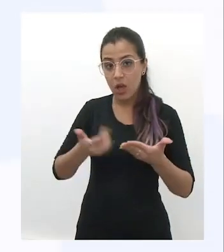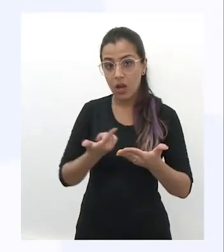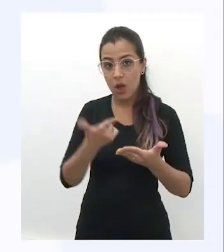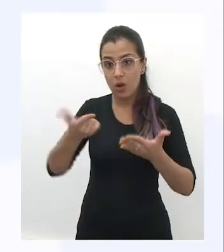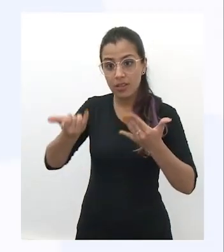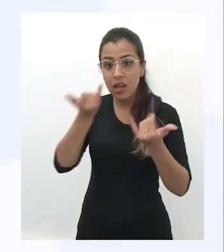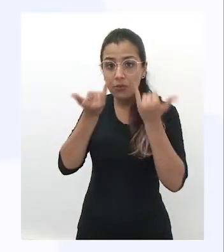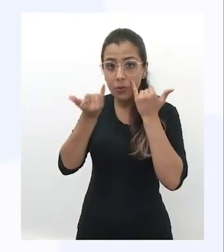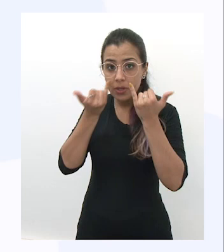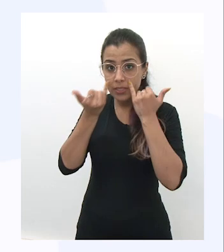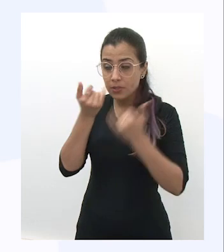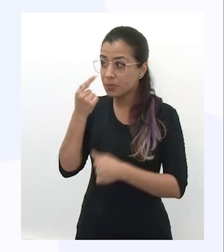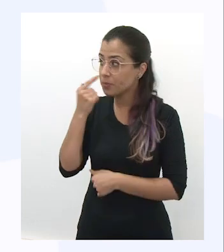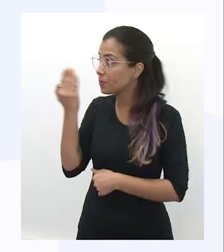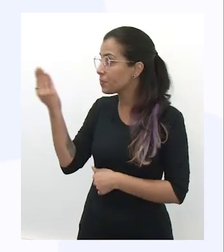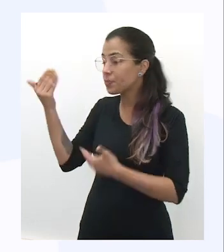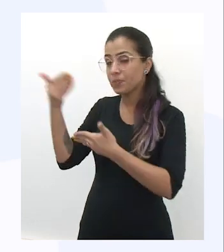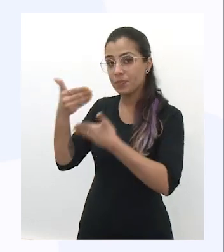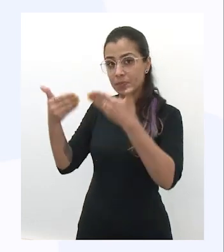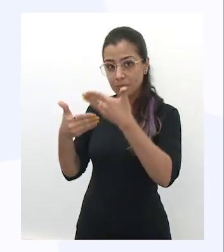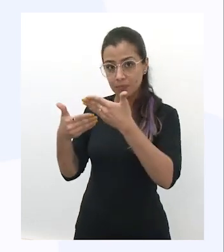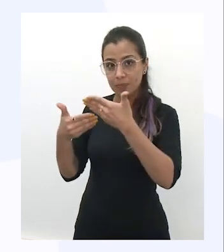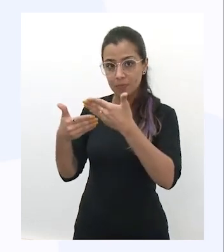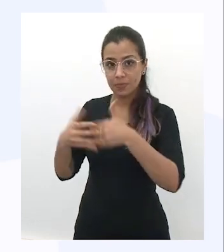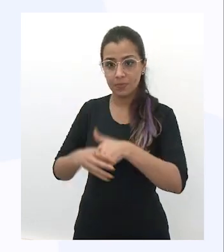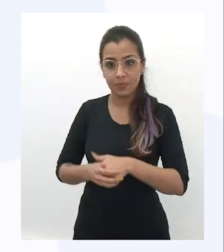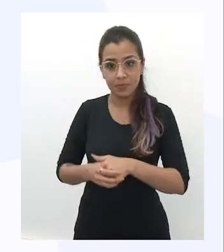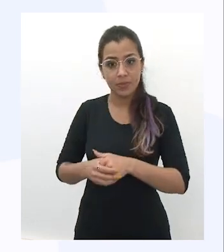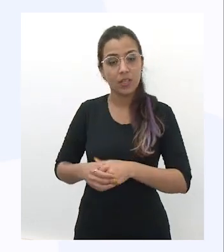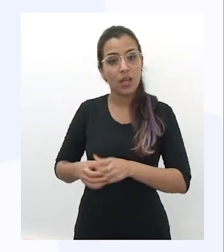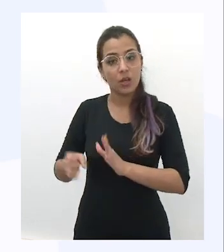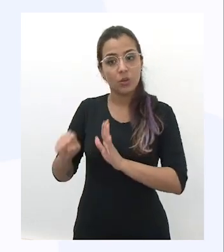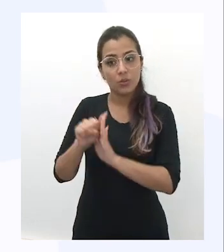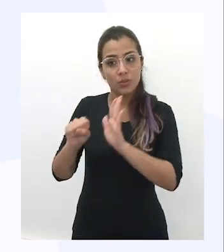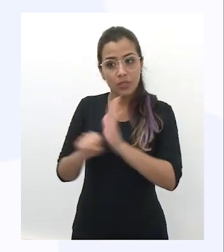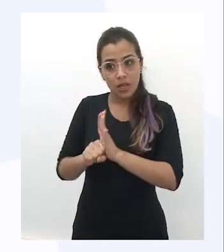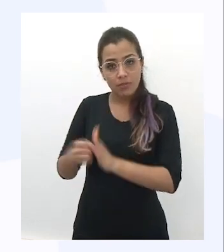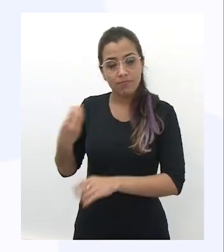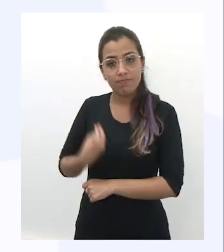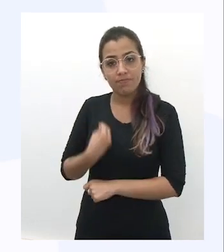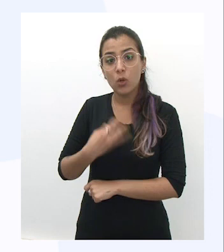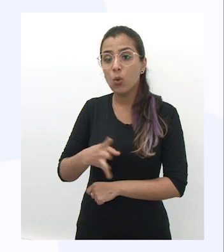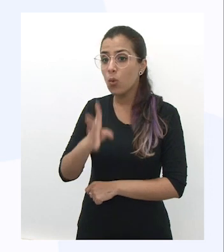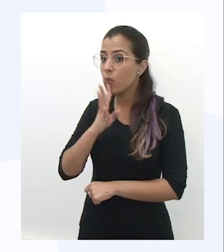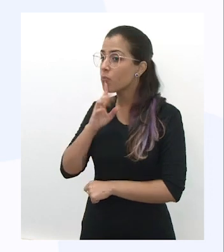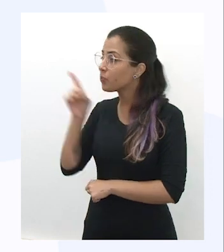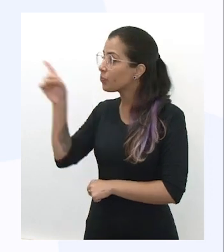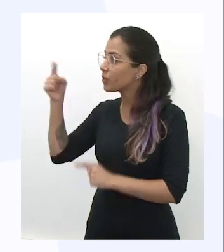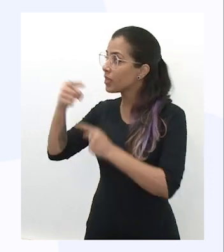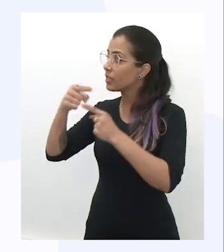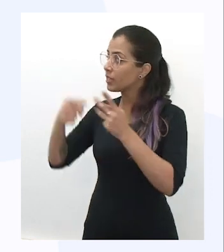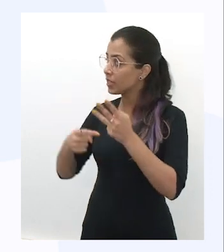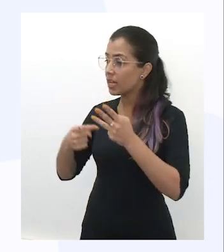pessoal. Em seus séculos de existência, a civilização romana conheceu estas 3 formas